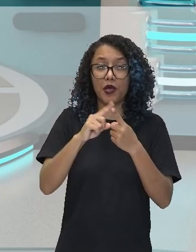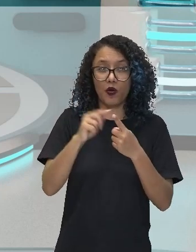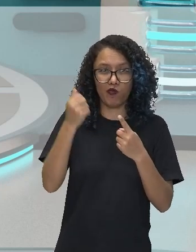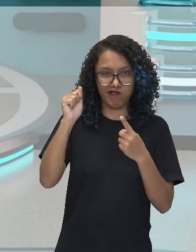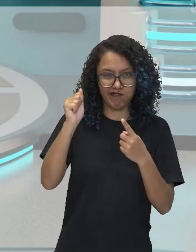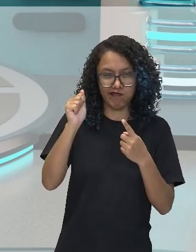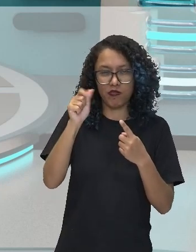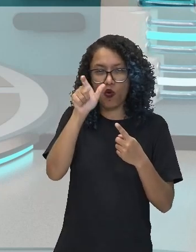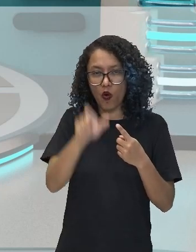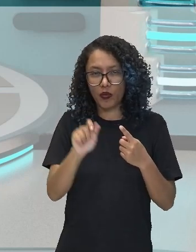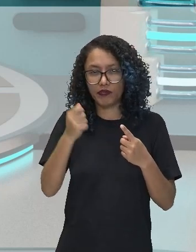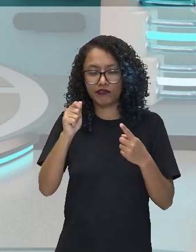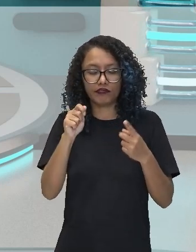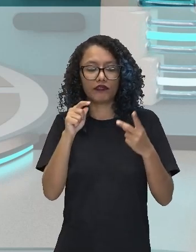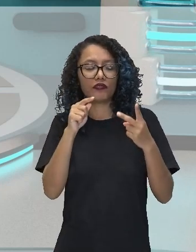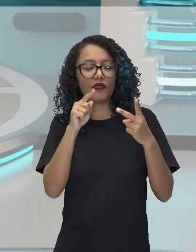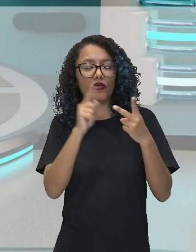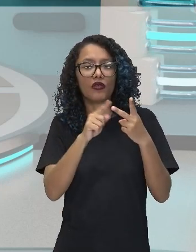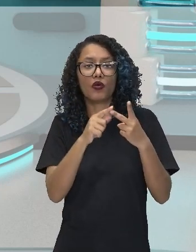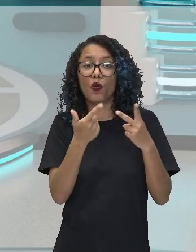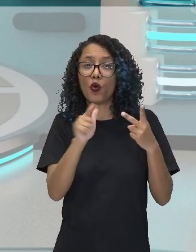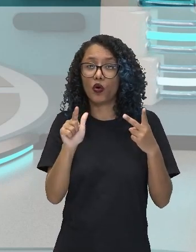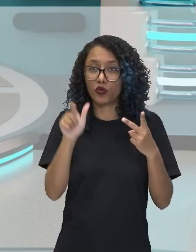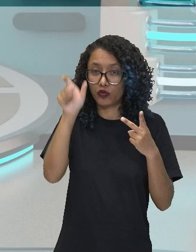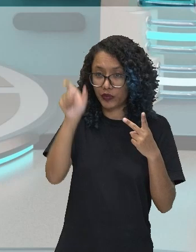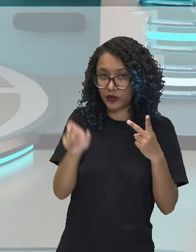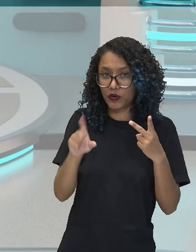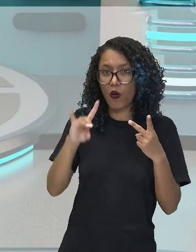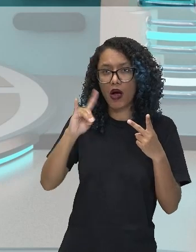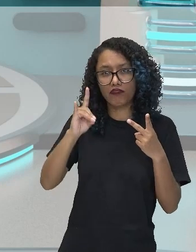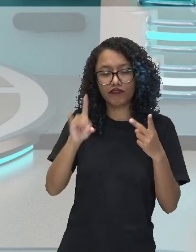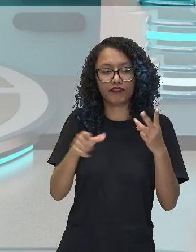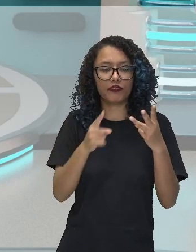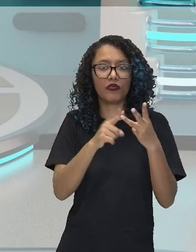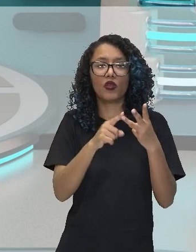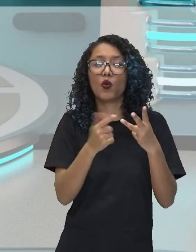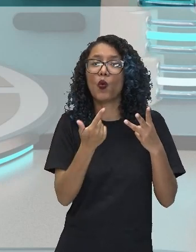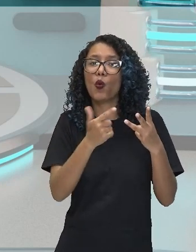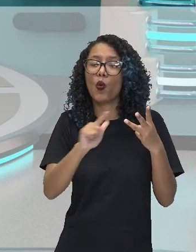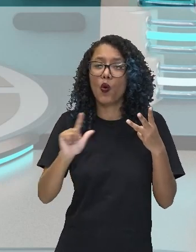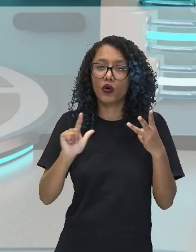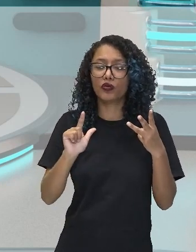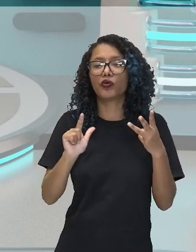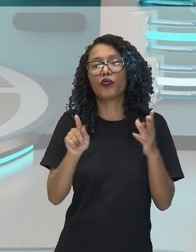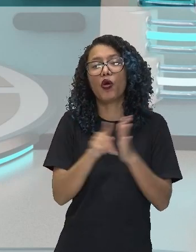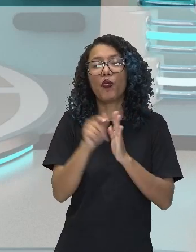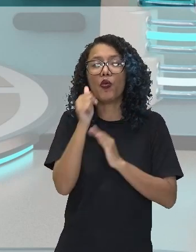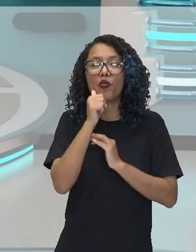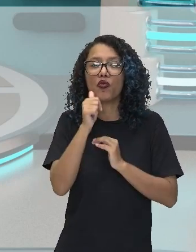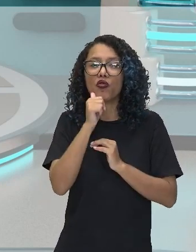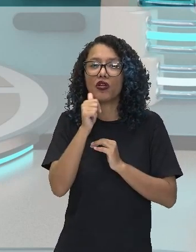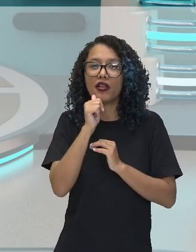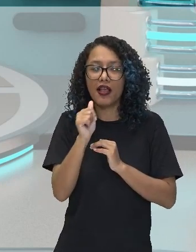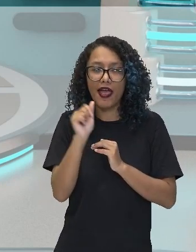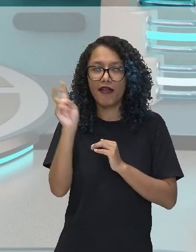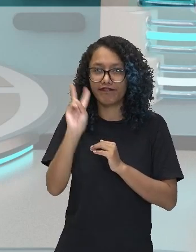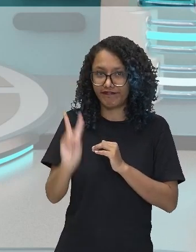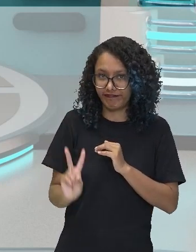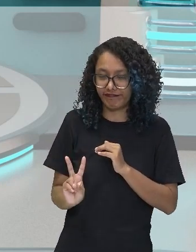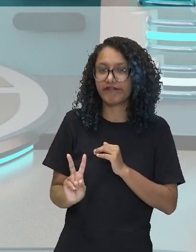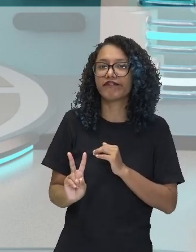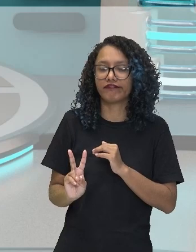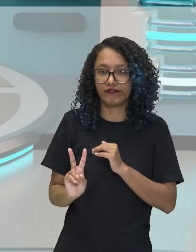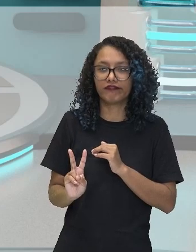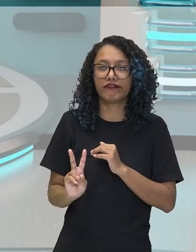argentino, depois na voz nativa de um boliviano. E, por último, um poema de uma poetisa na voz de uma venezuelana.